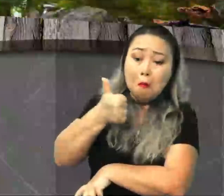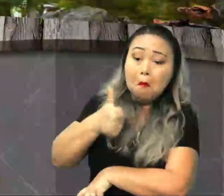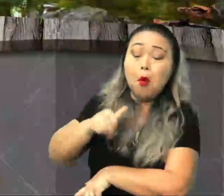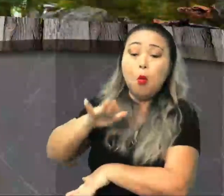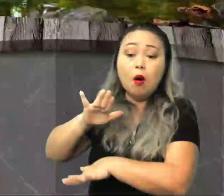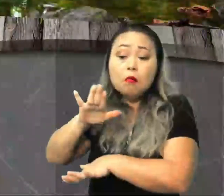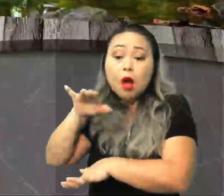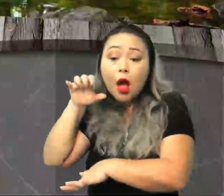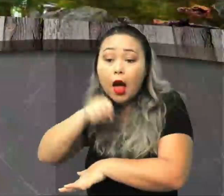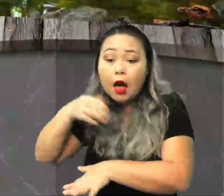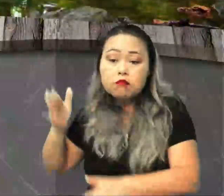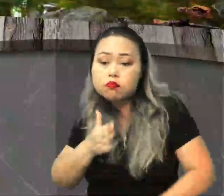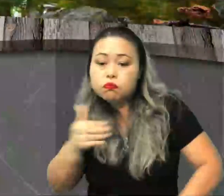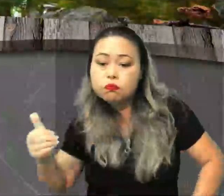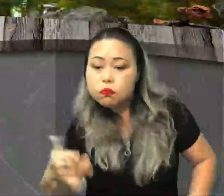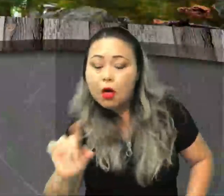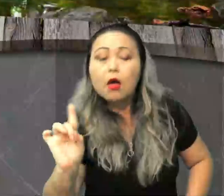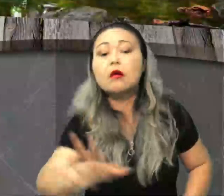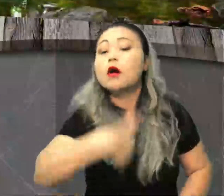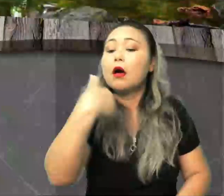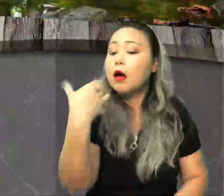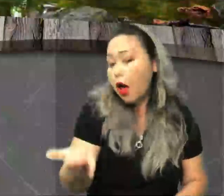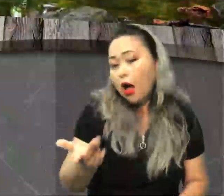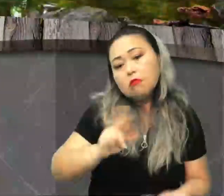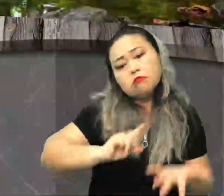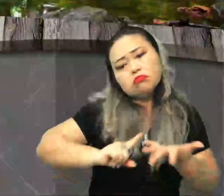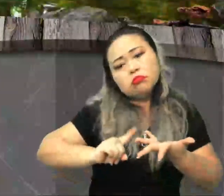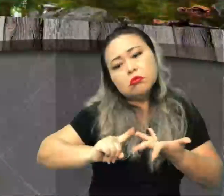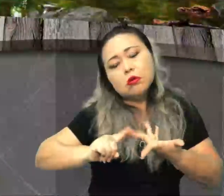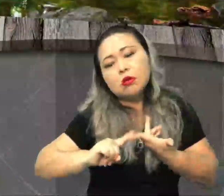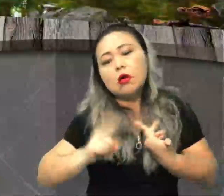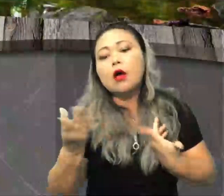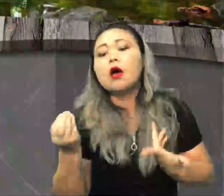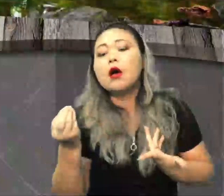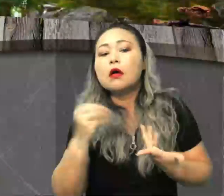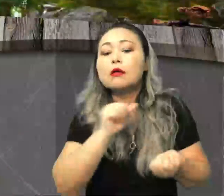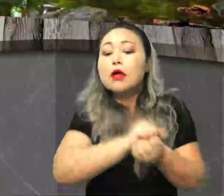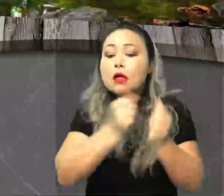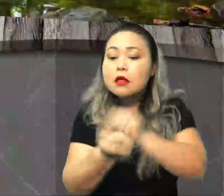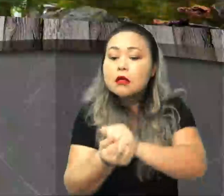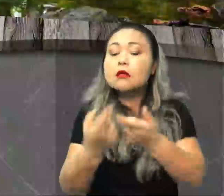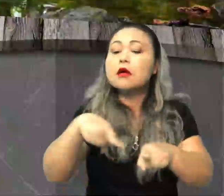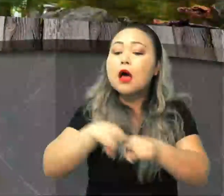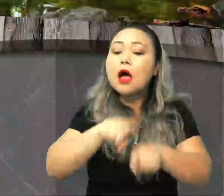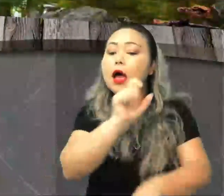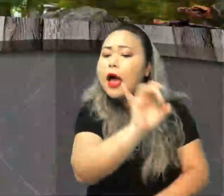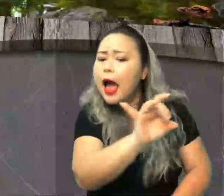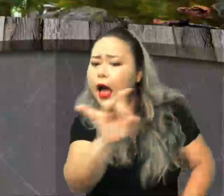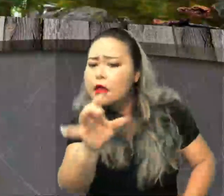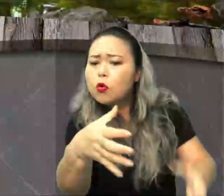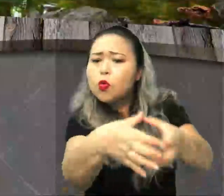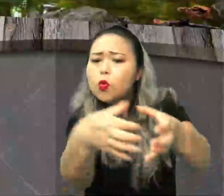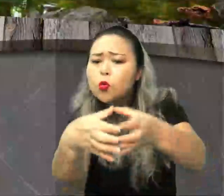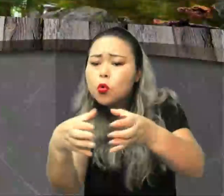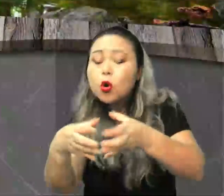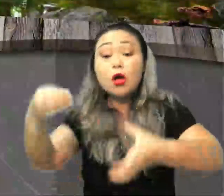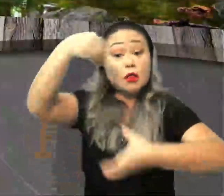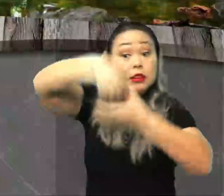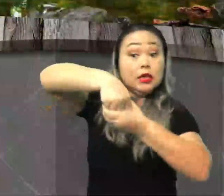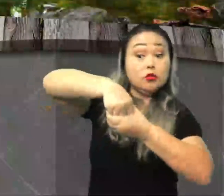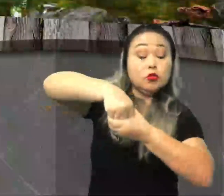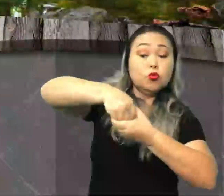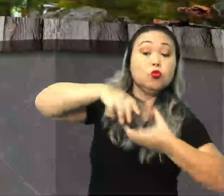então tem um leque aí muito grande dessa diversidade de seres e dessa adaptabilidade de cada um desses grupos dentro do